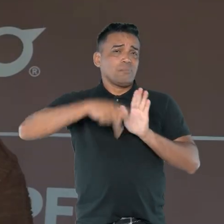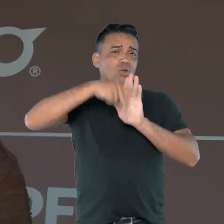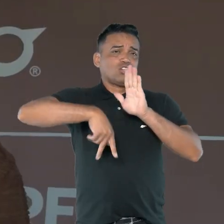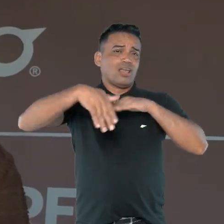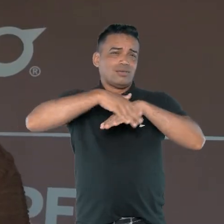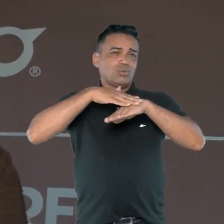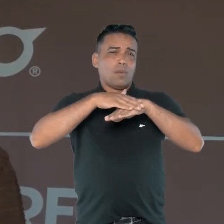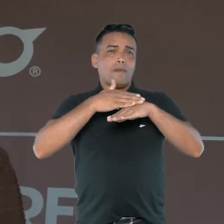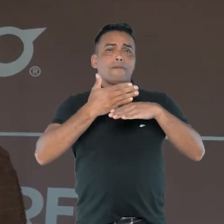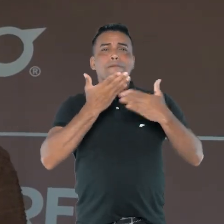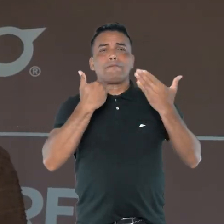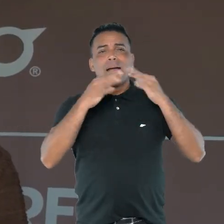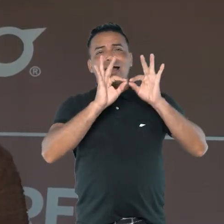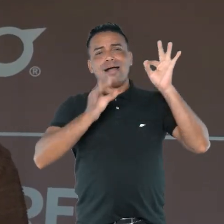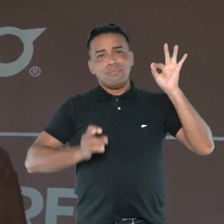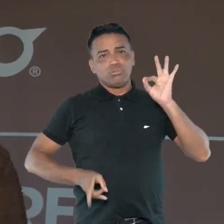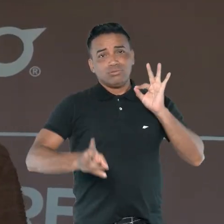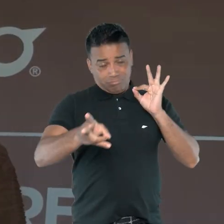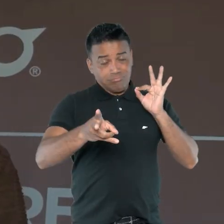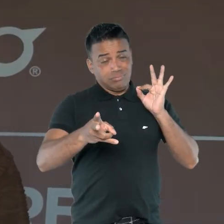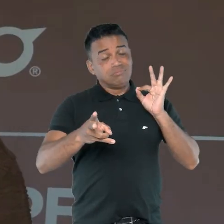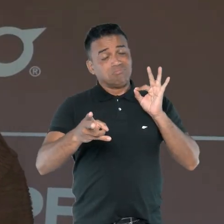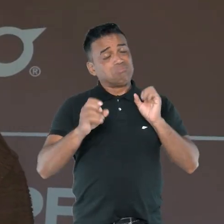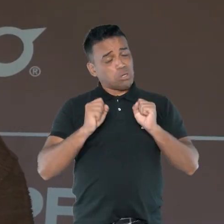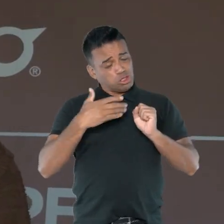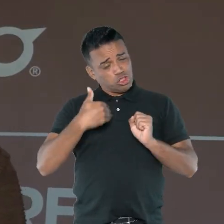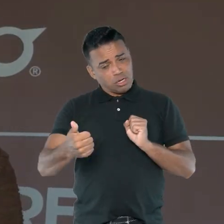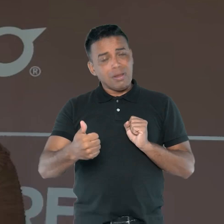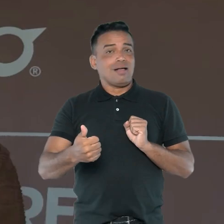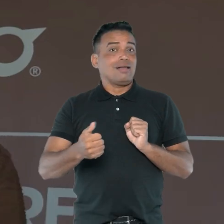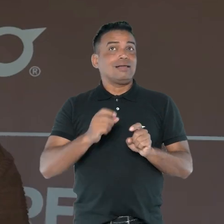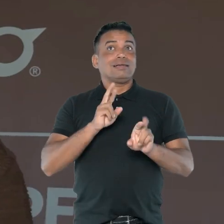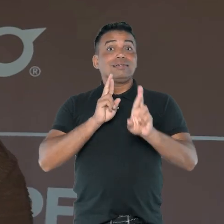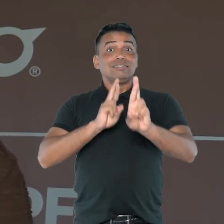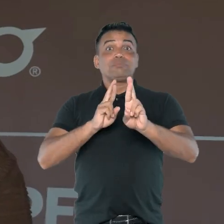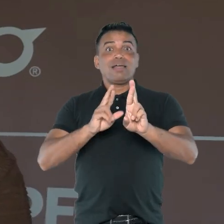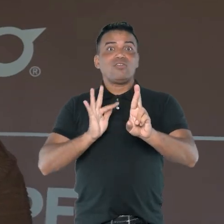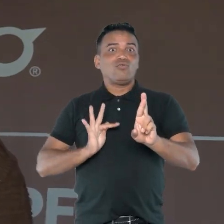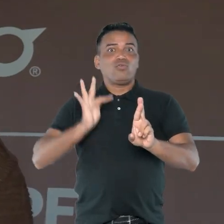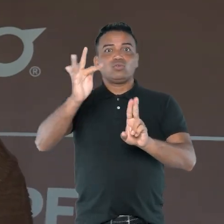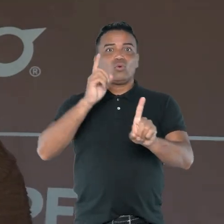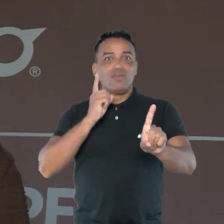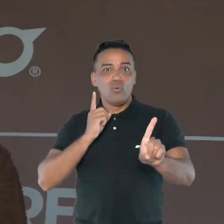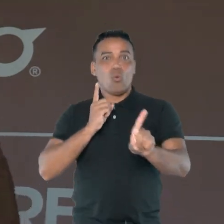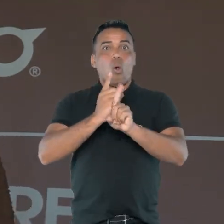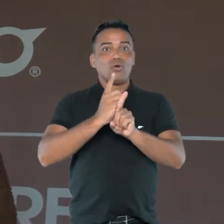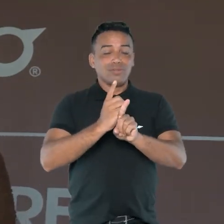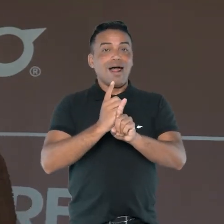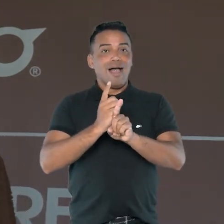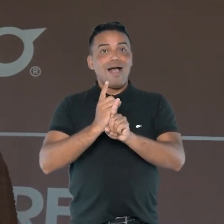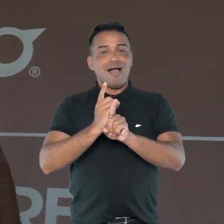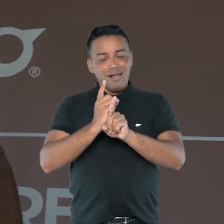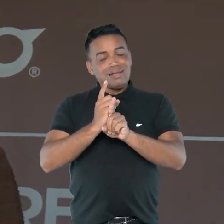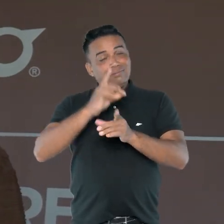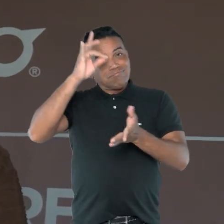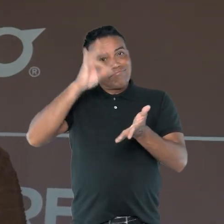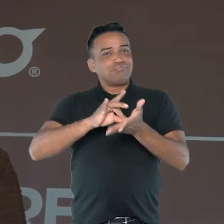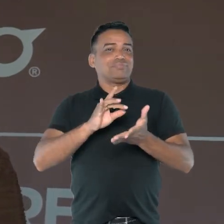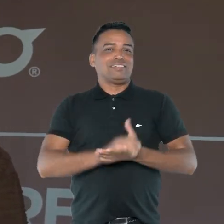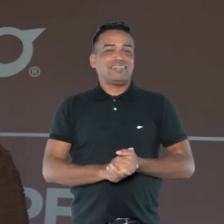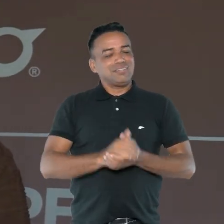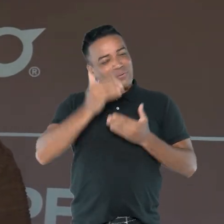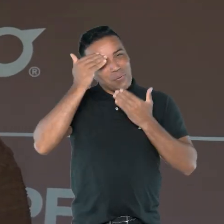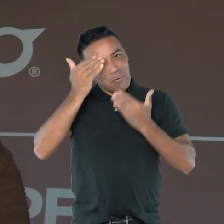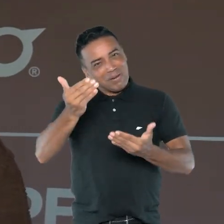à sua inteira disposição no nosso Sempre um Papo. Espero que a gente possa né, se conhecer pessoalmente muito